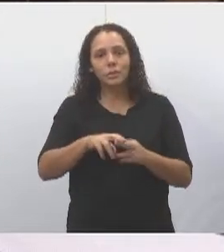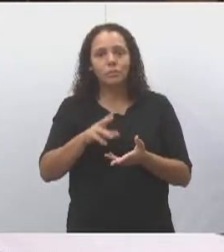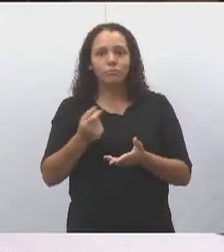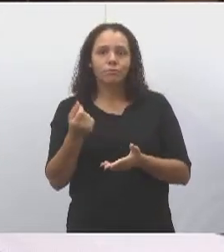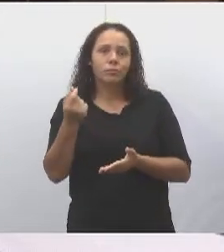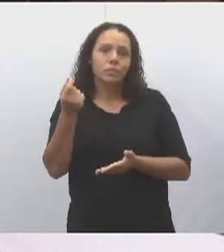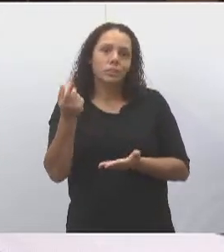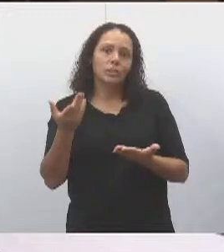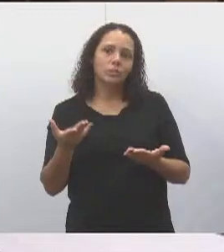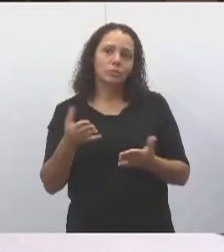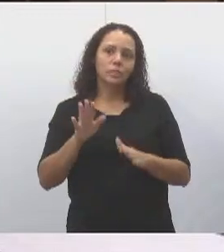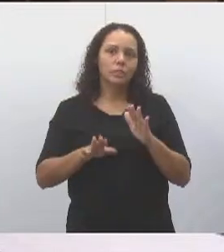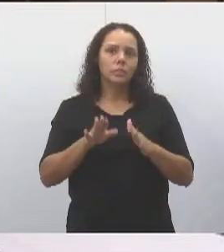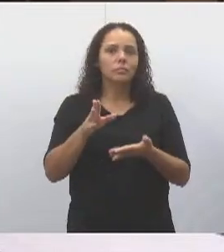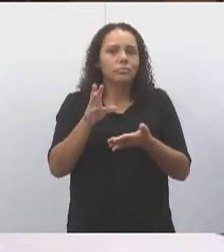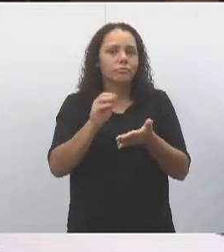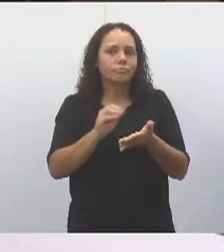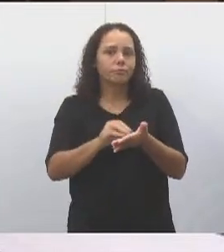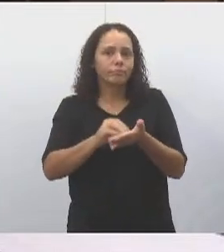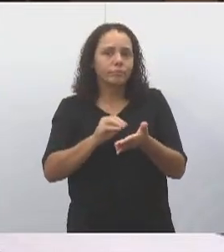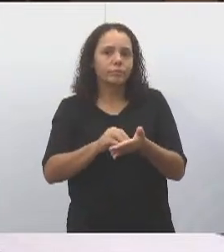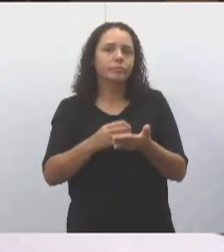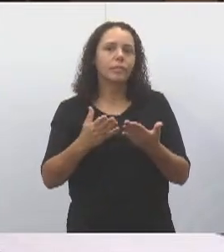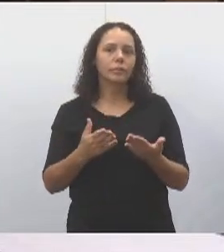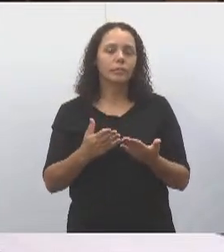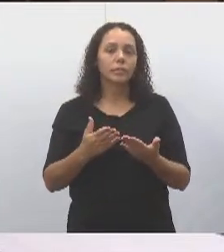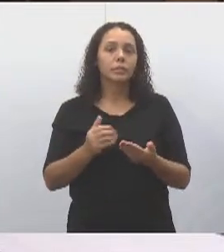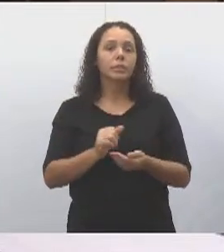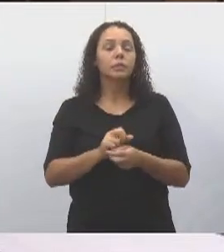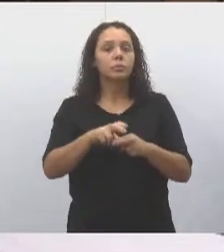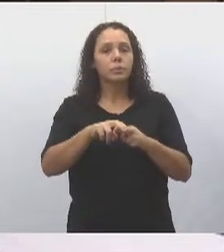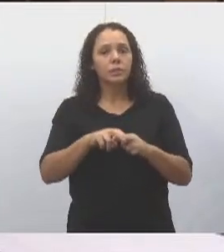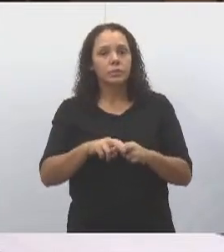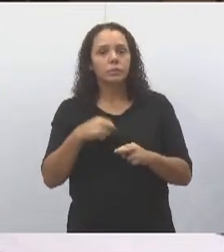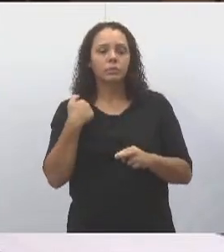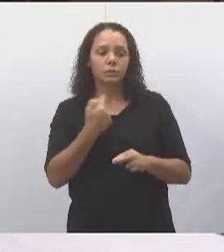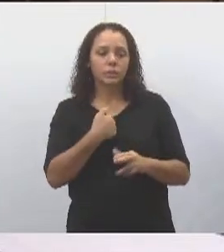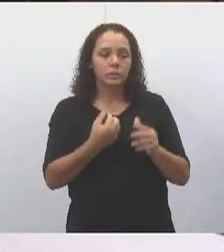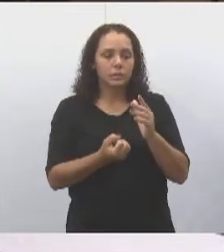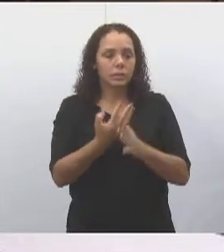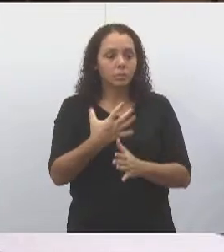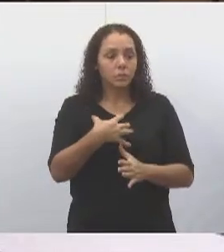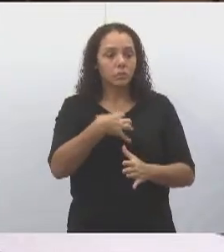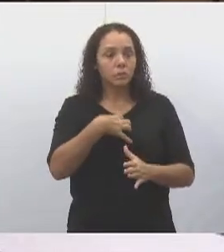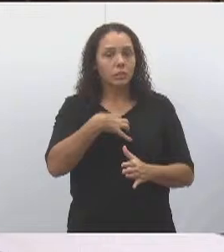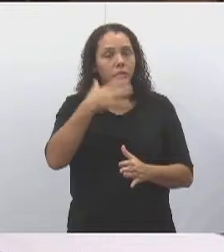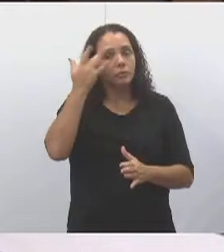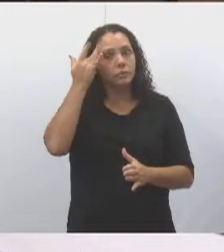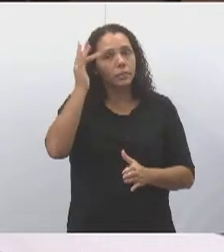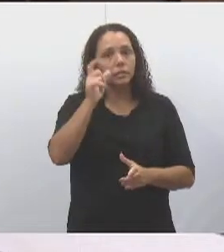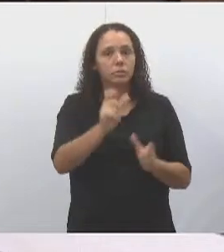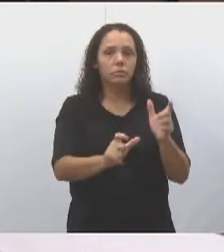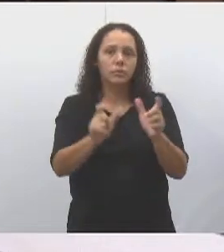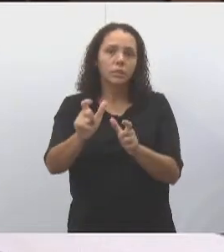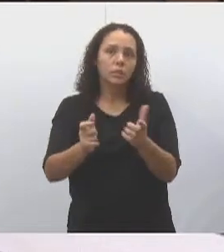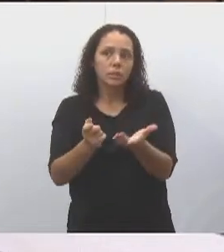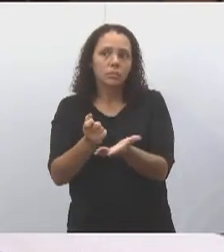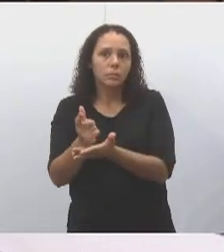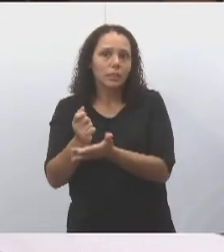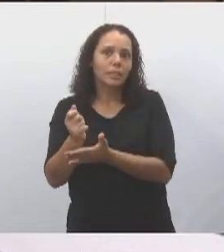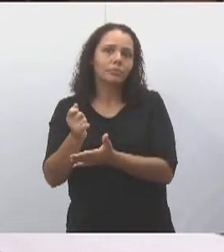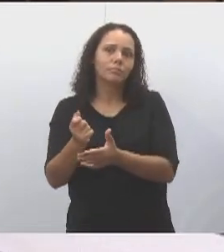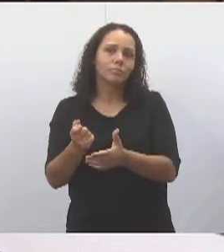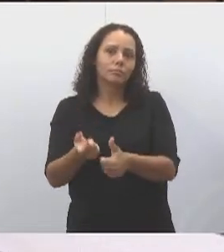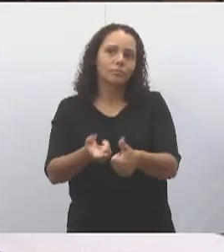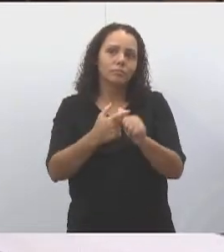anistia dos juros e multas que já foi aprovado ontem aqui nesta casa. Então, fazendo essa analogia,